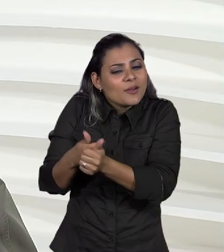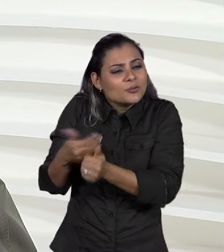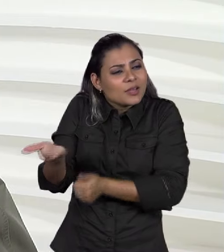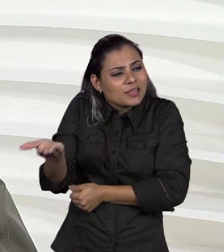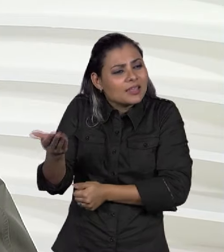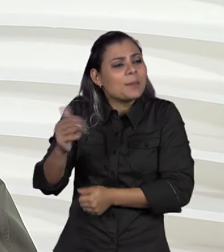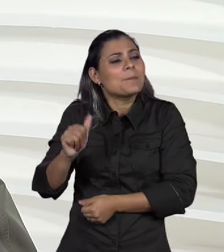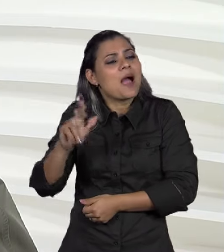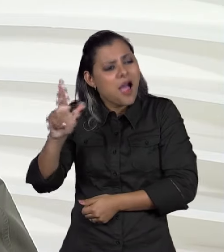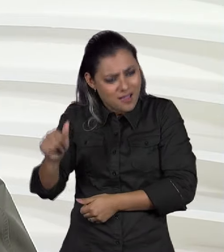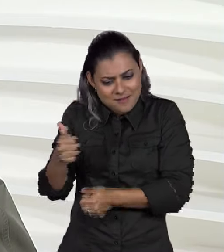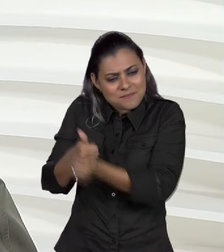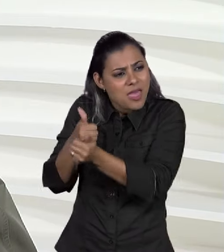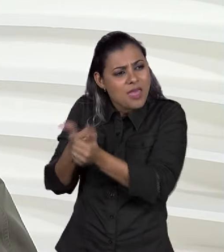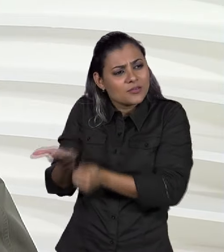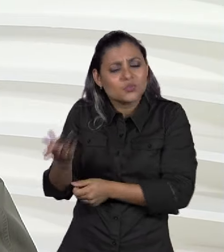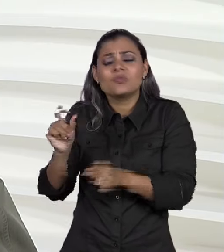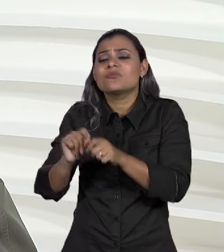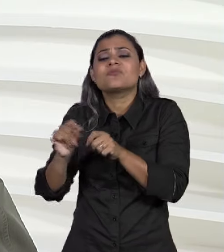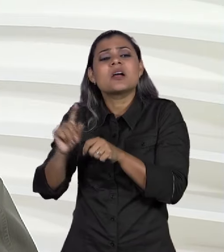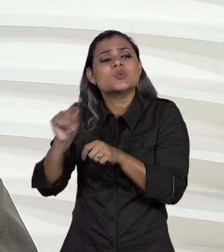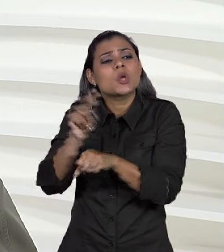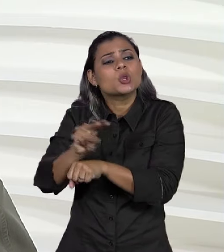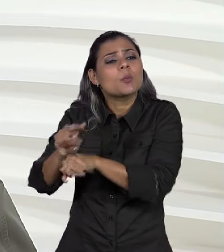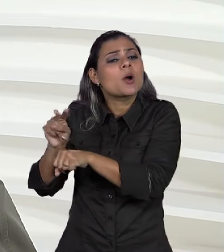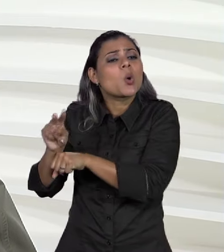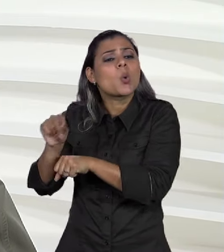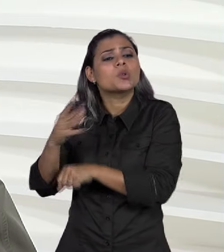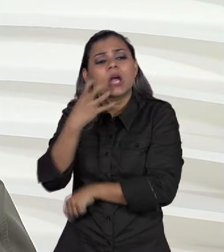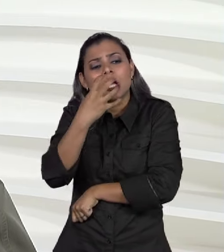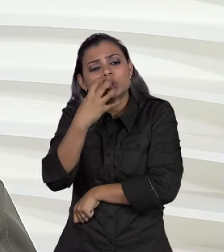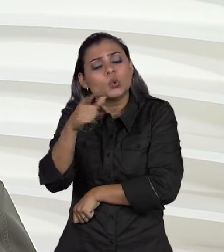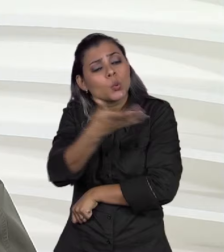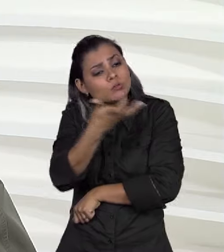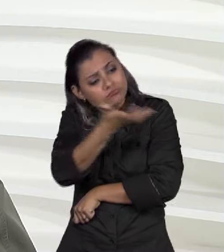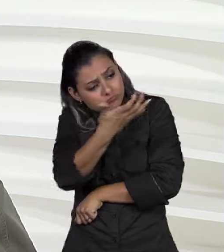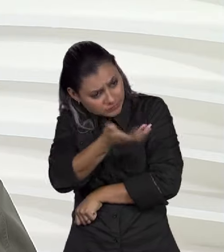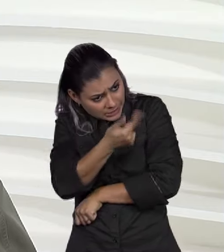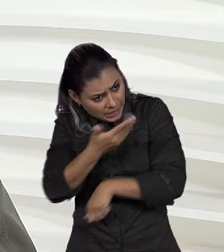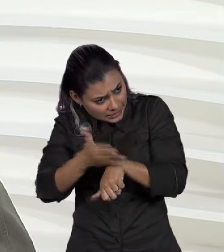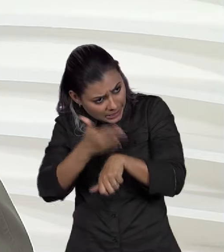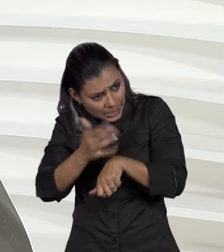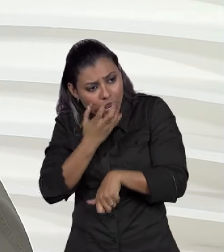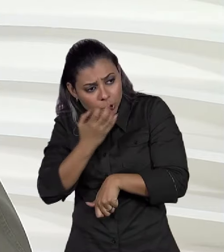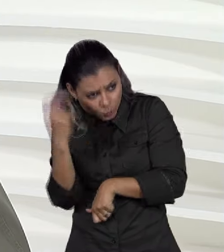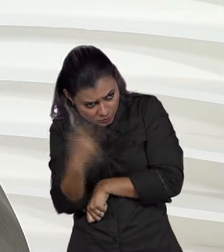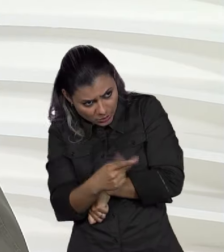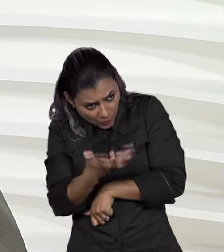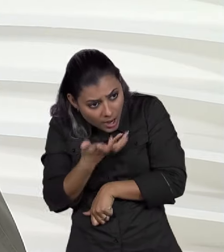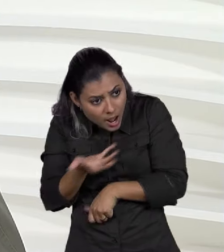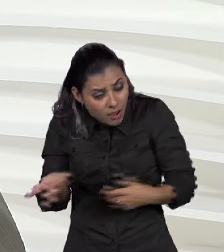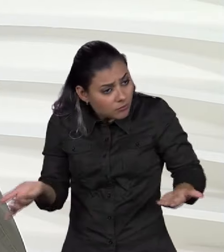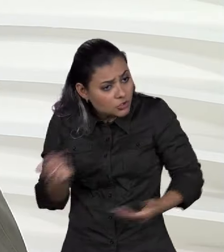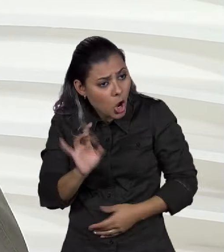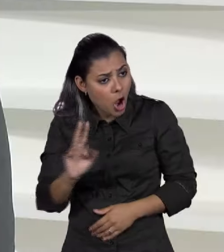da Barra, são criadores de cachorro, vieram aqui saber se você quer que treine o cachorro.